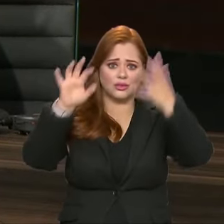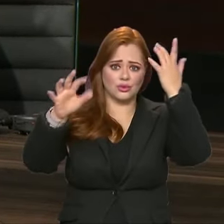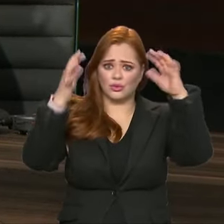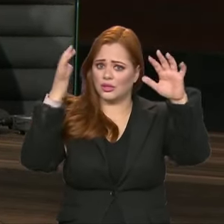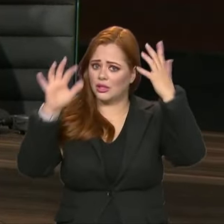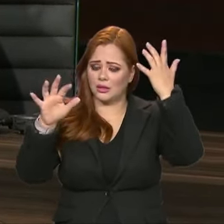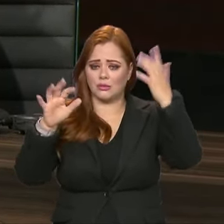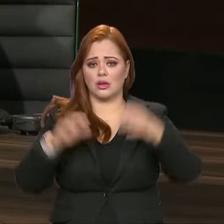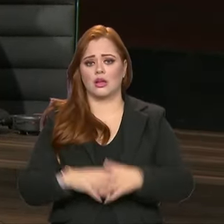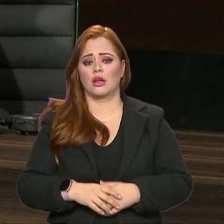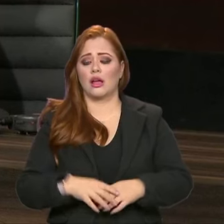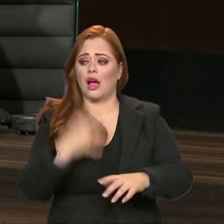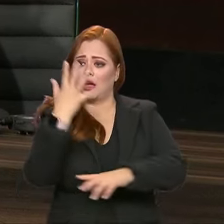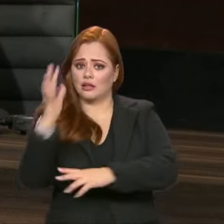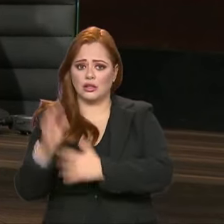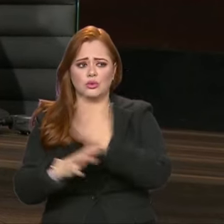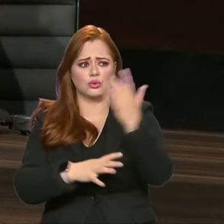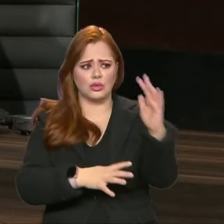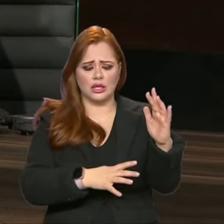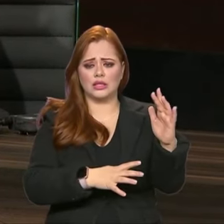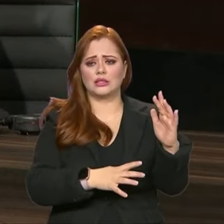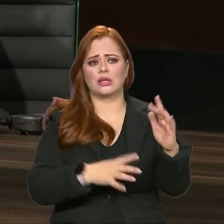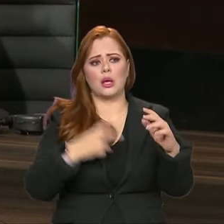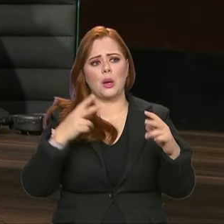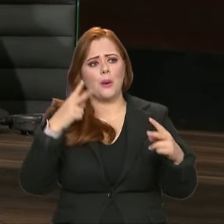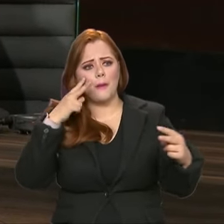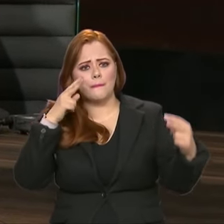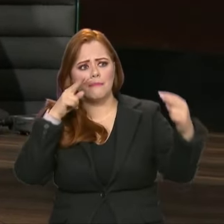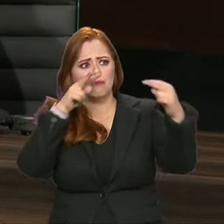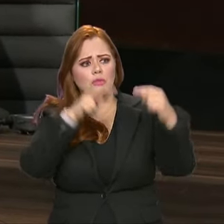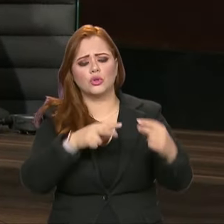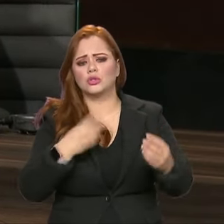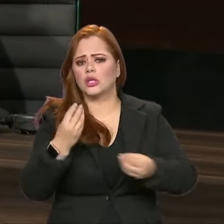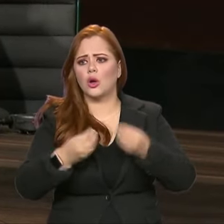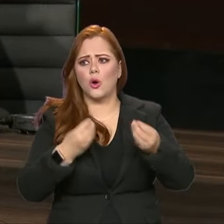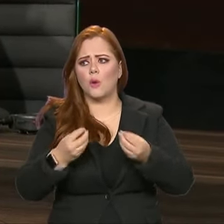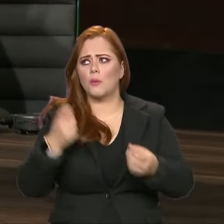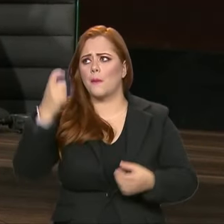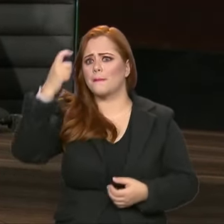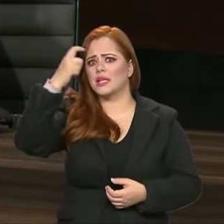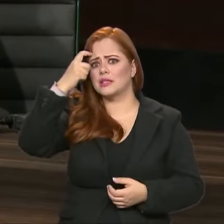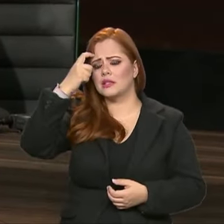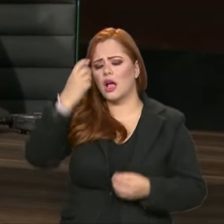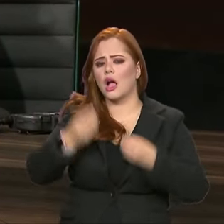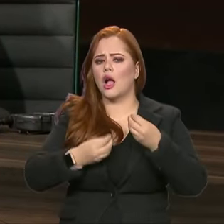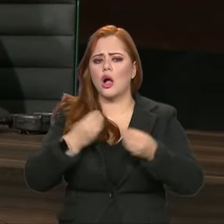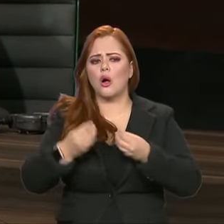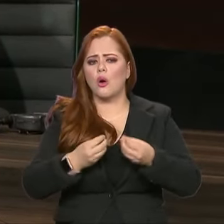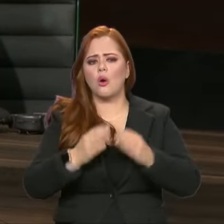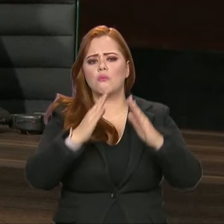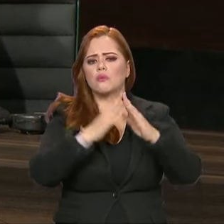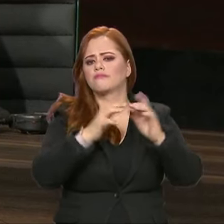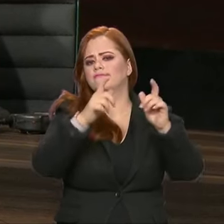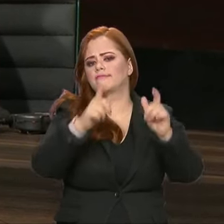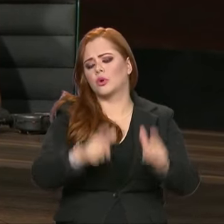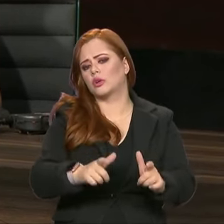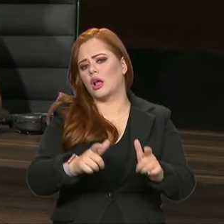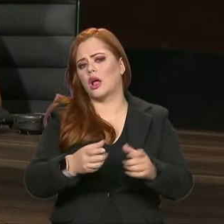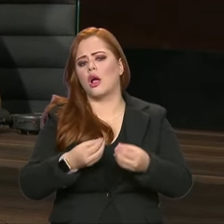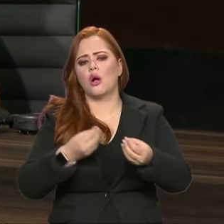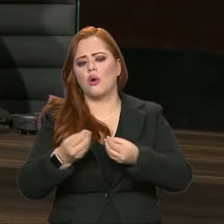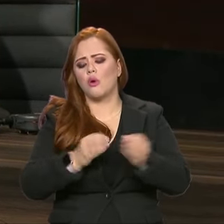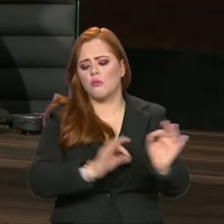o rumo, a repensar a forma de habitar e a repensar a nossa forma de governar